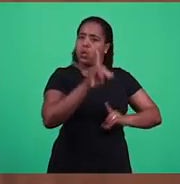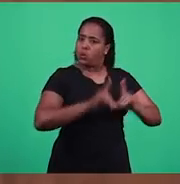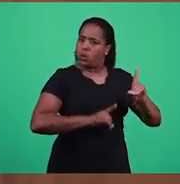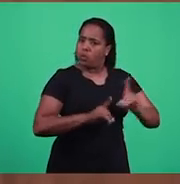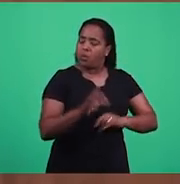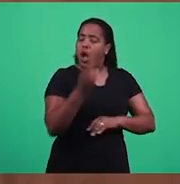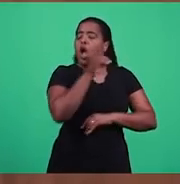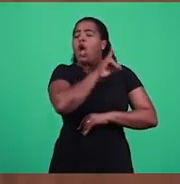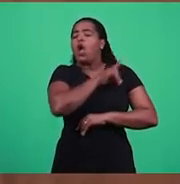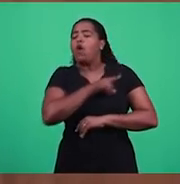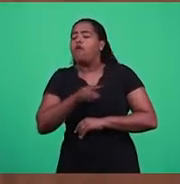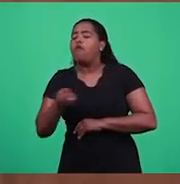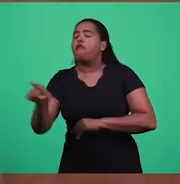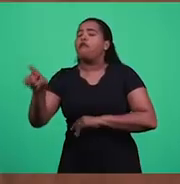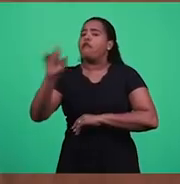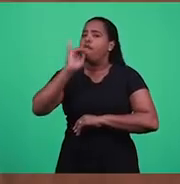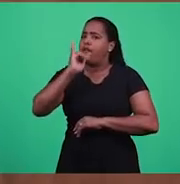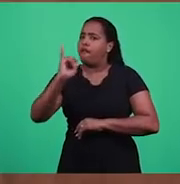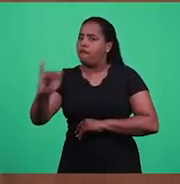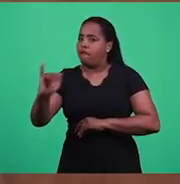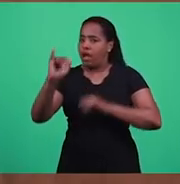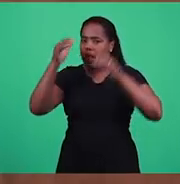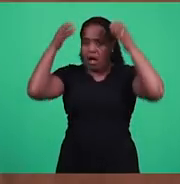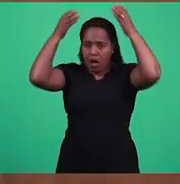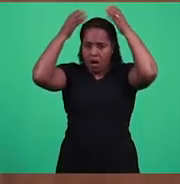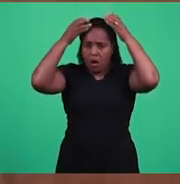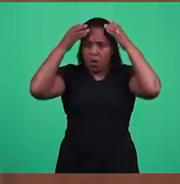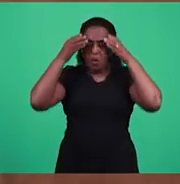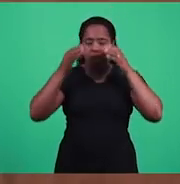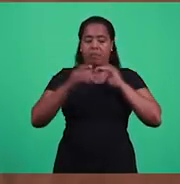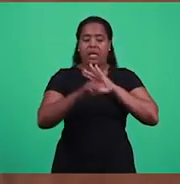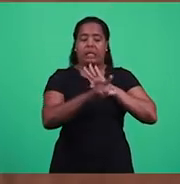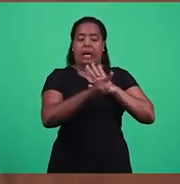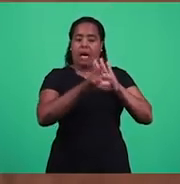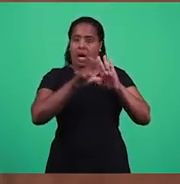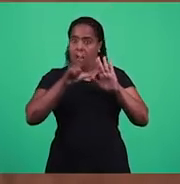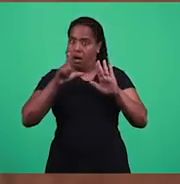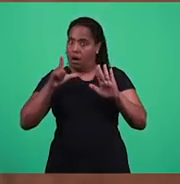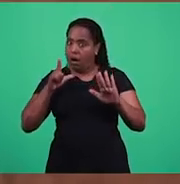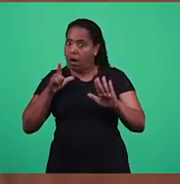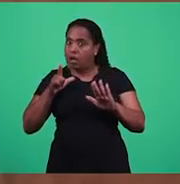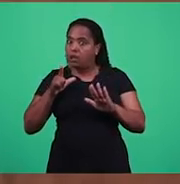vou falar com o rei. Mas antes, ela convocou